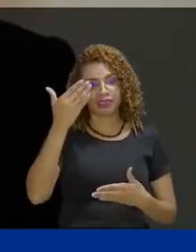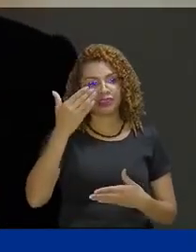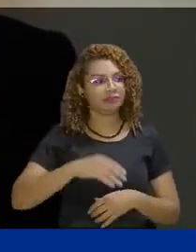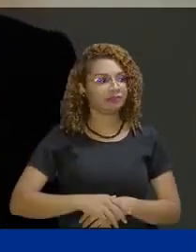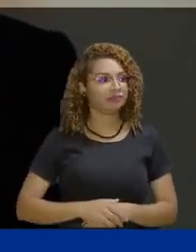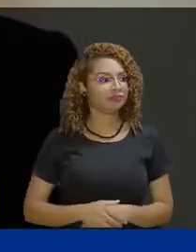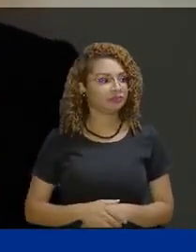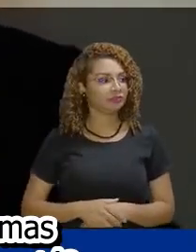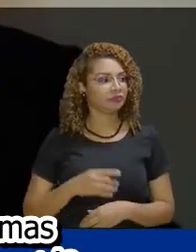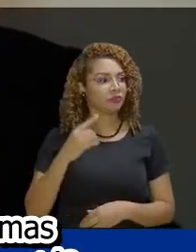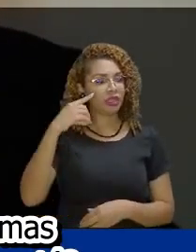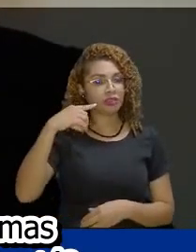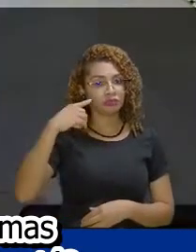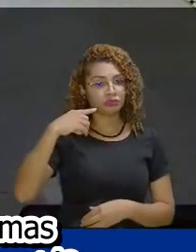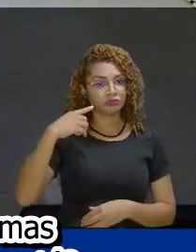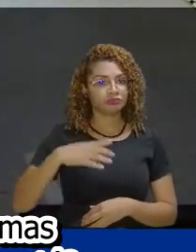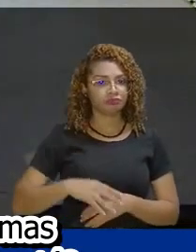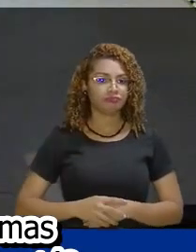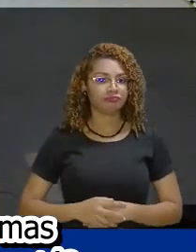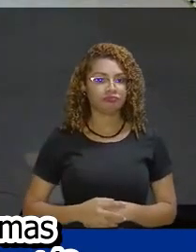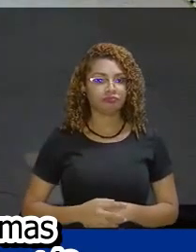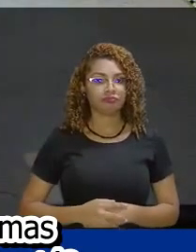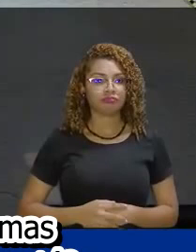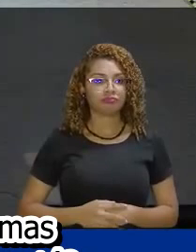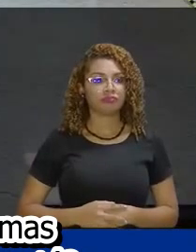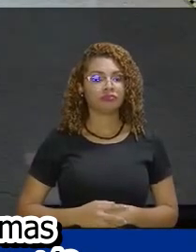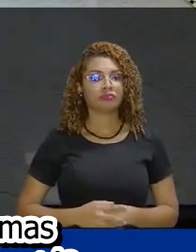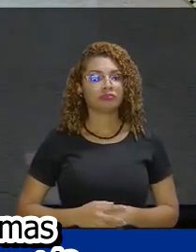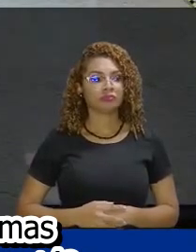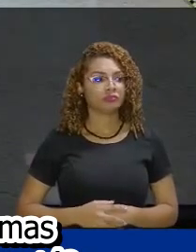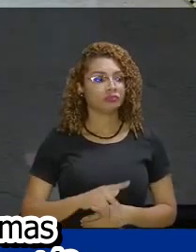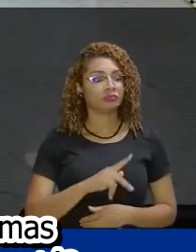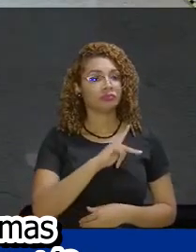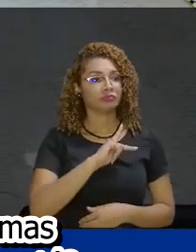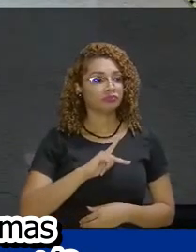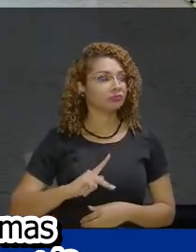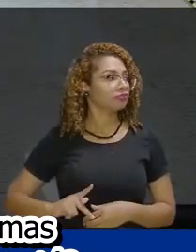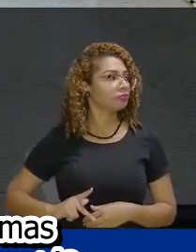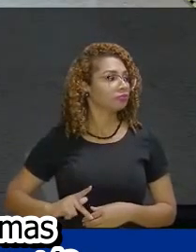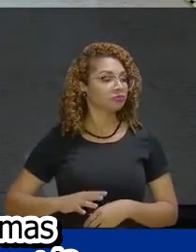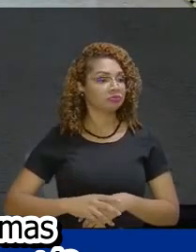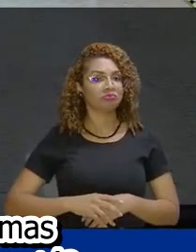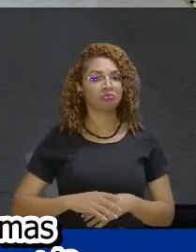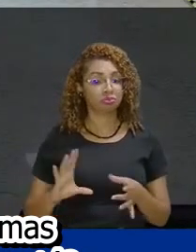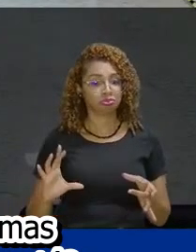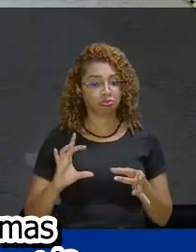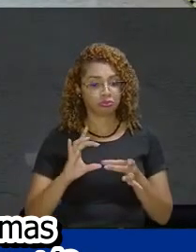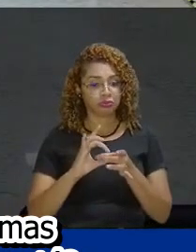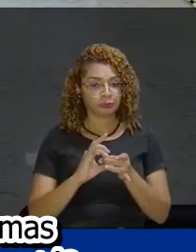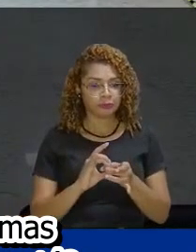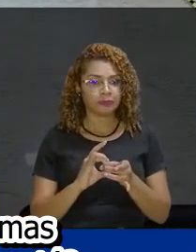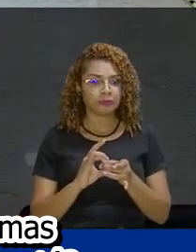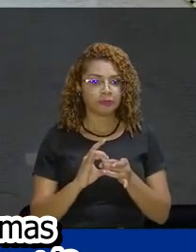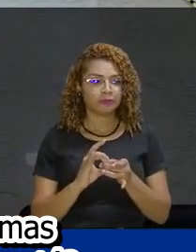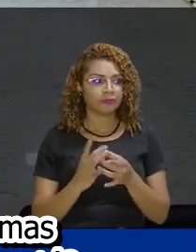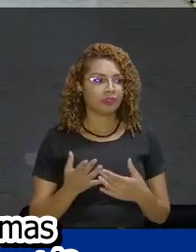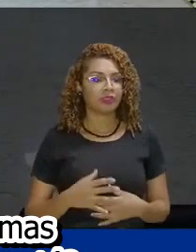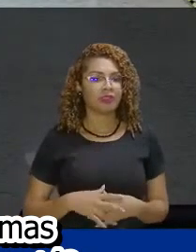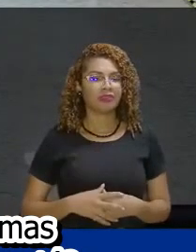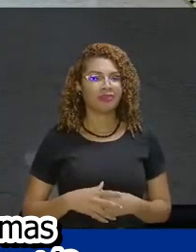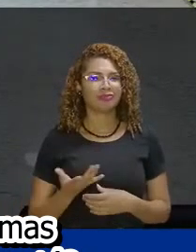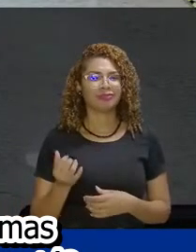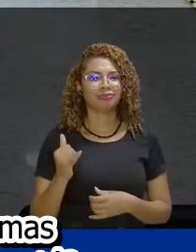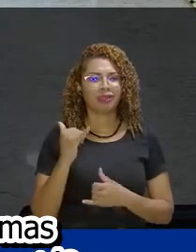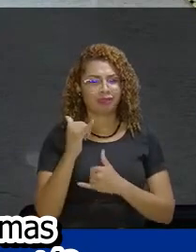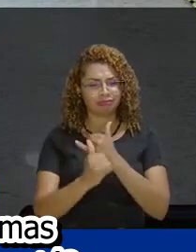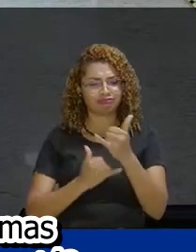próxima. Presidente, só para dizer, eu estou aqui conectado, mas por mais de um momento a minha